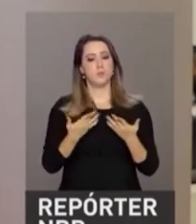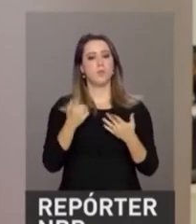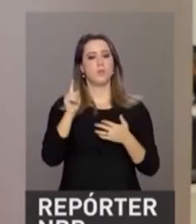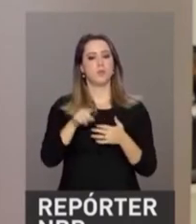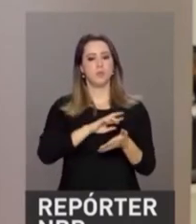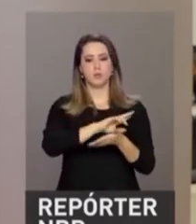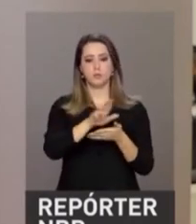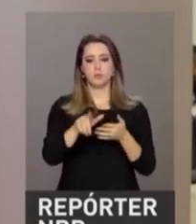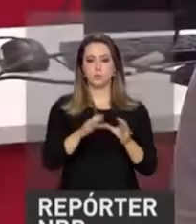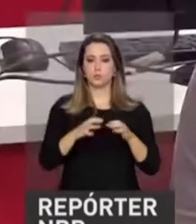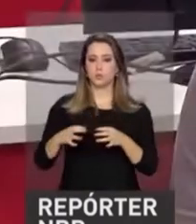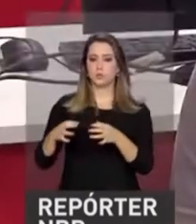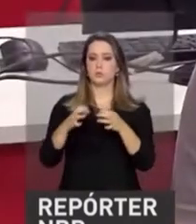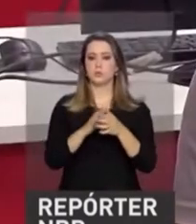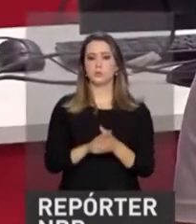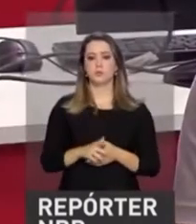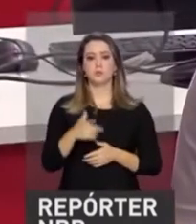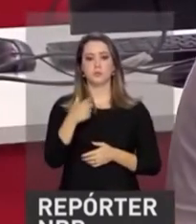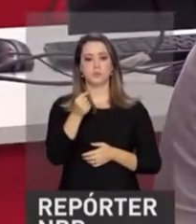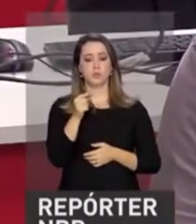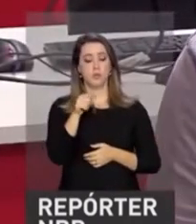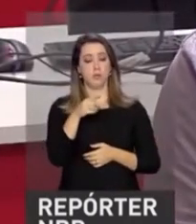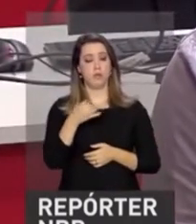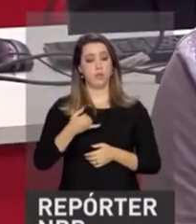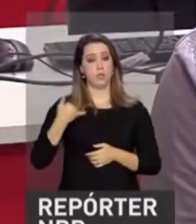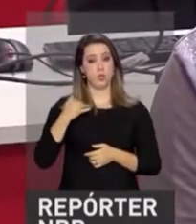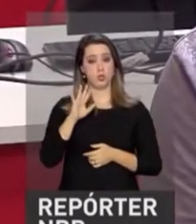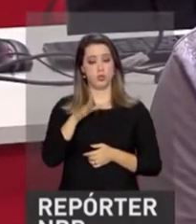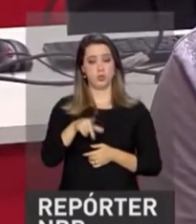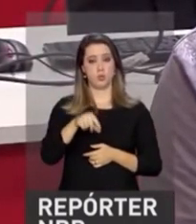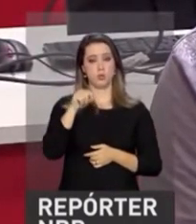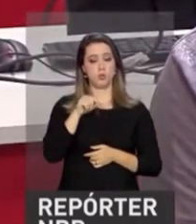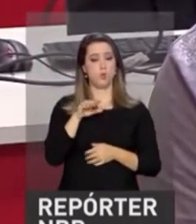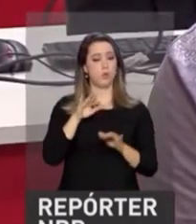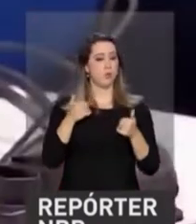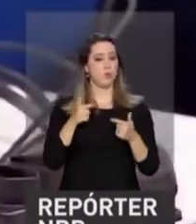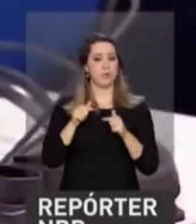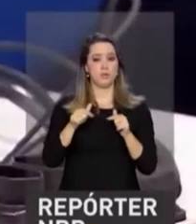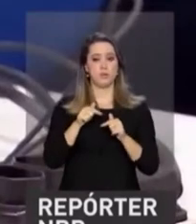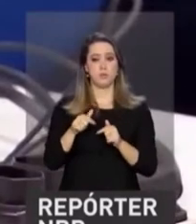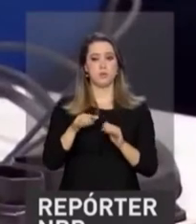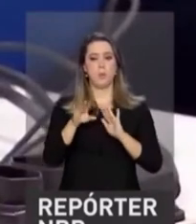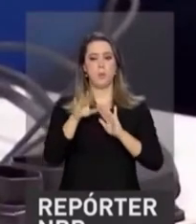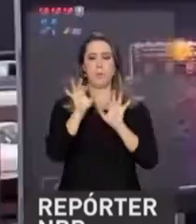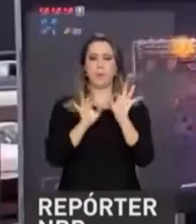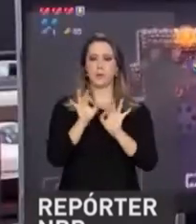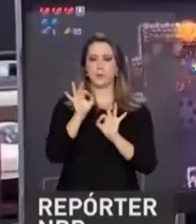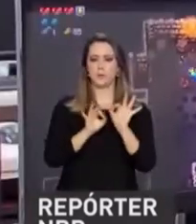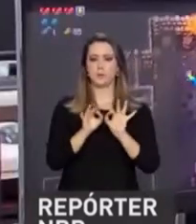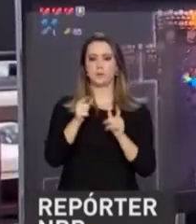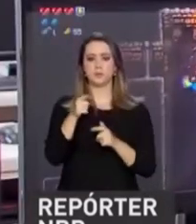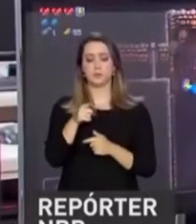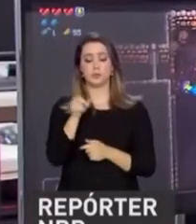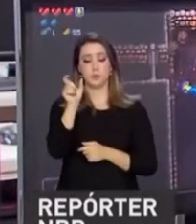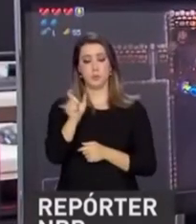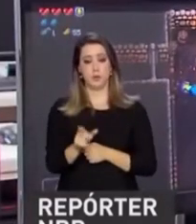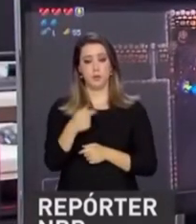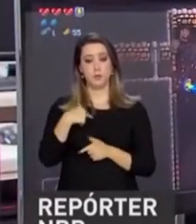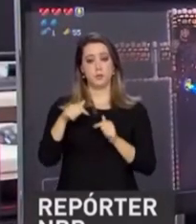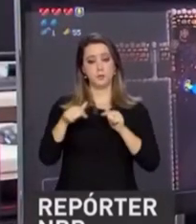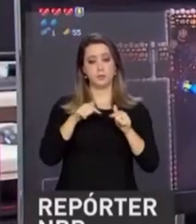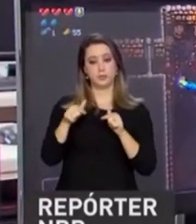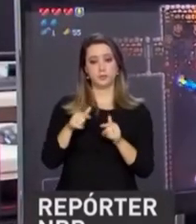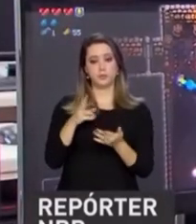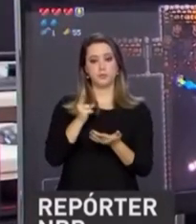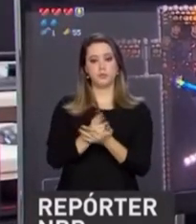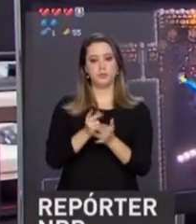é bastante amplo. Aos 20 anos, Arthur já escolheu a especialidade dele, programação. O brasiliense trabalha na